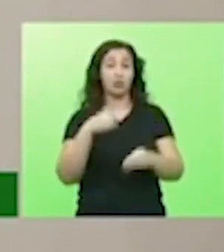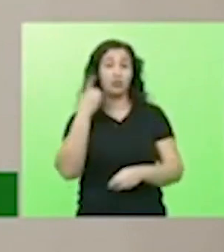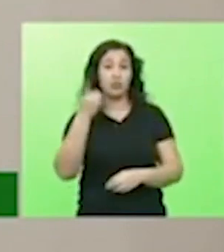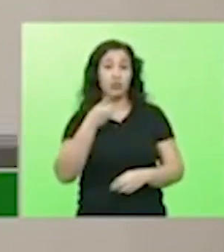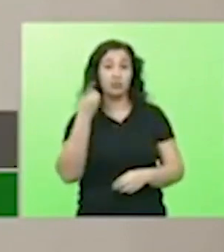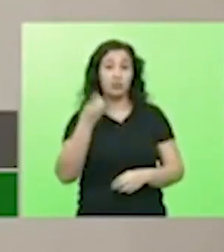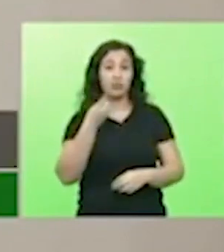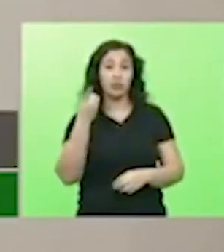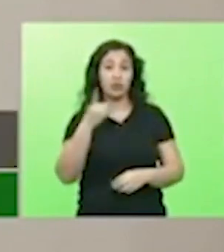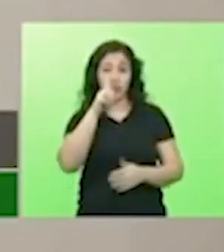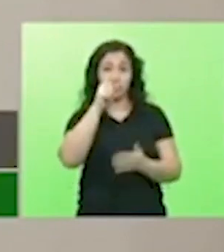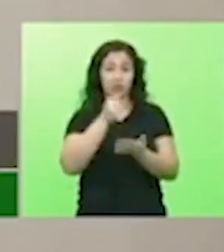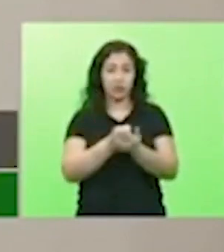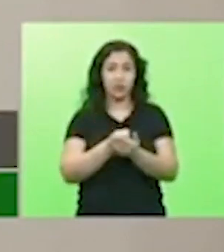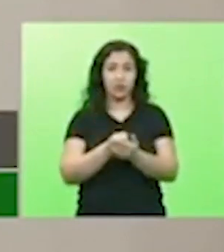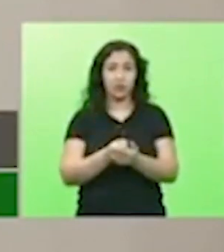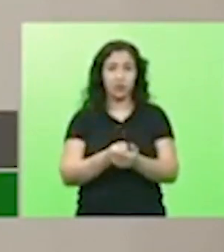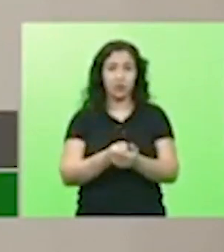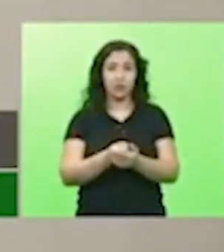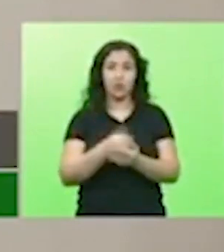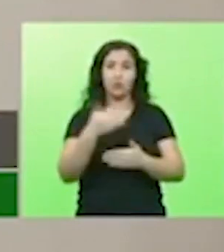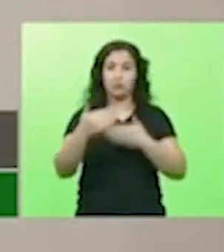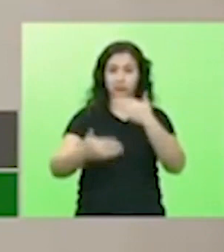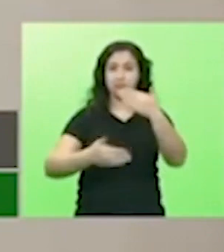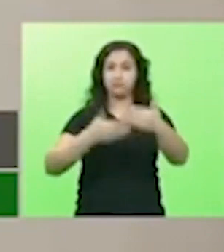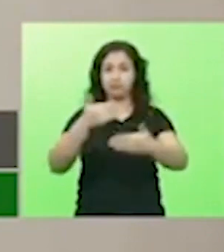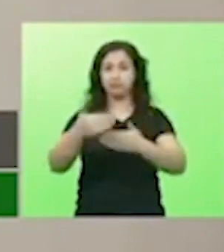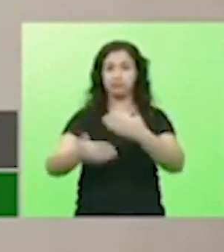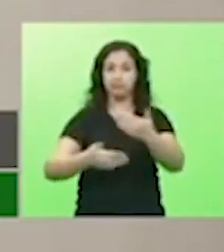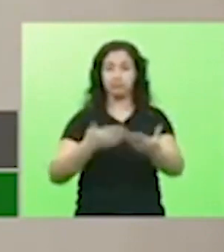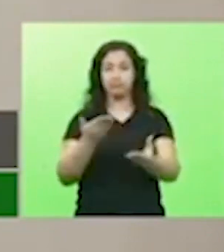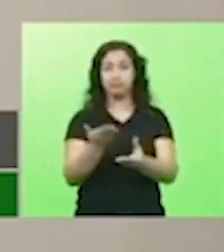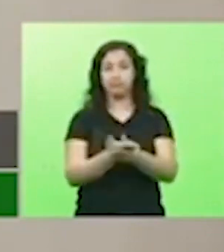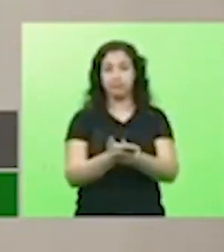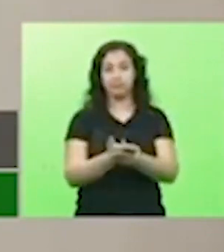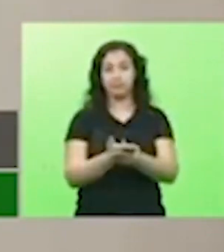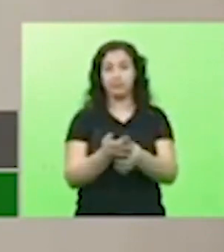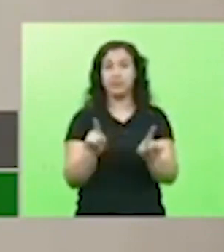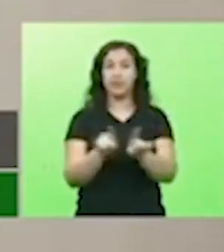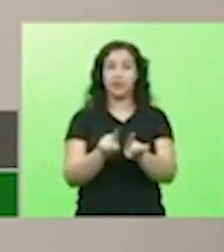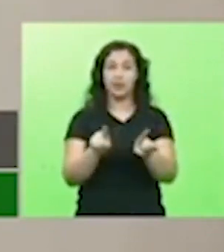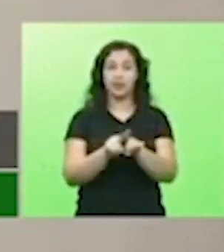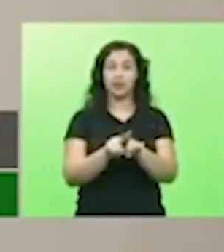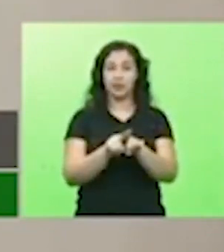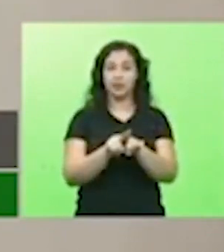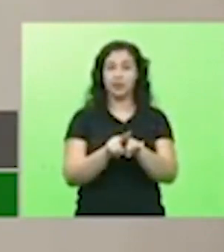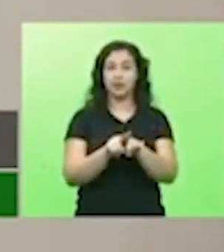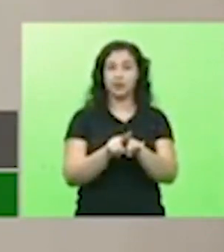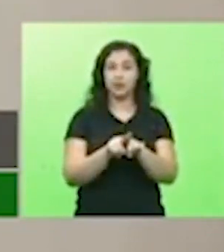os passos né que daremos neste processo e e pretendo